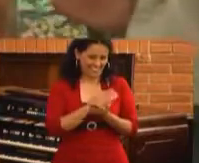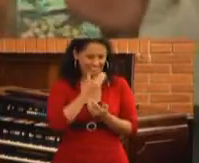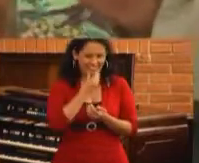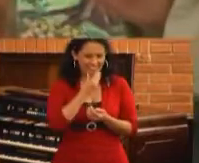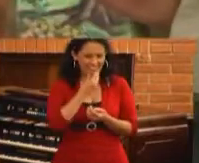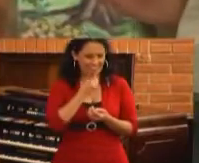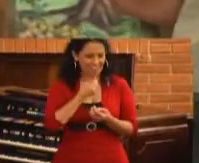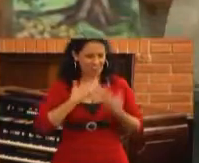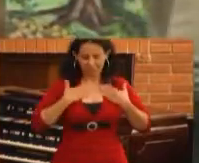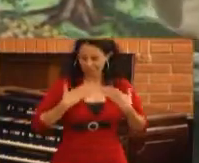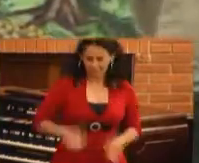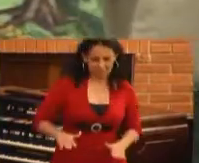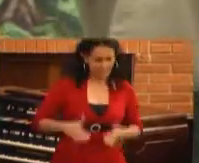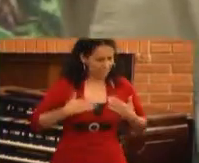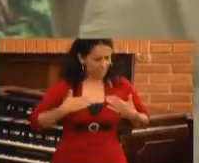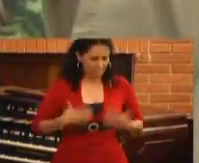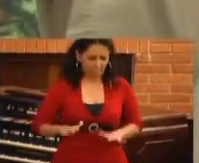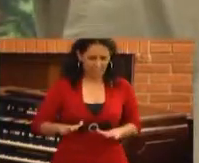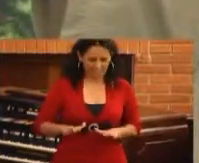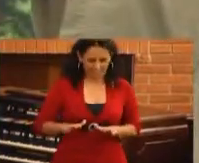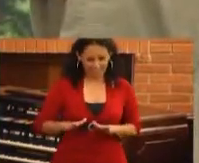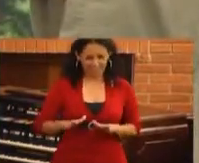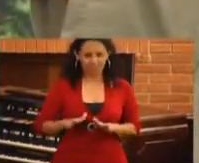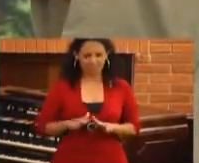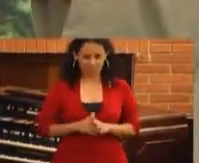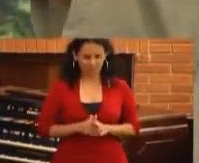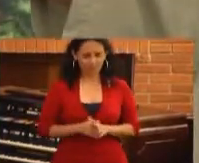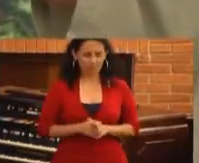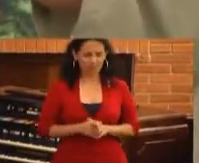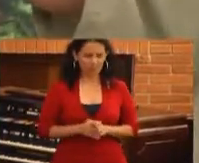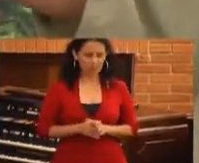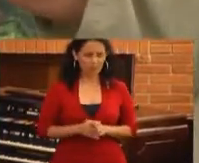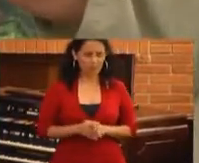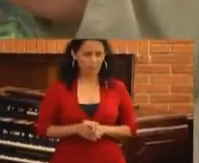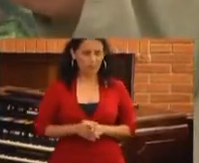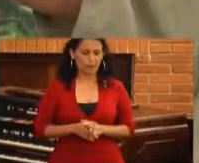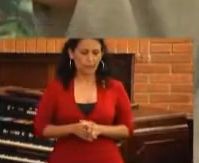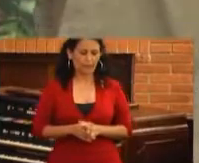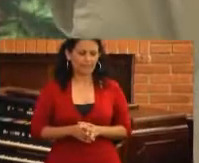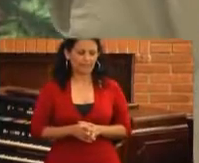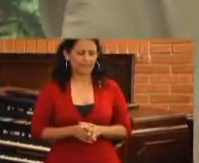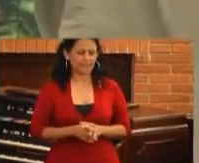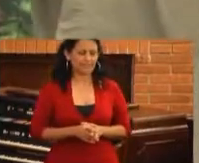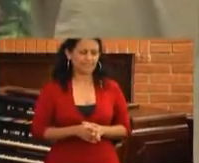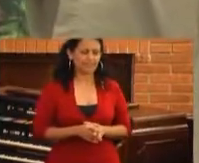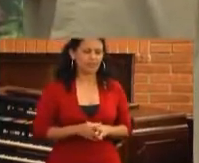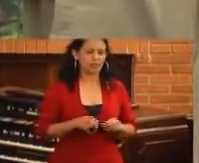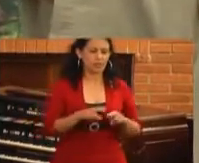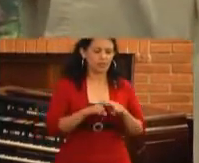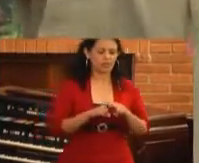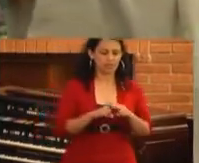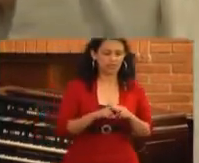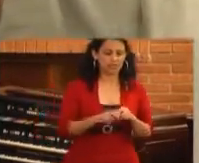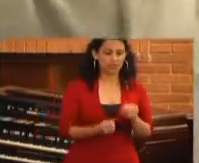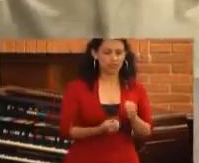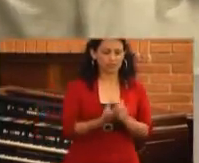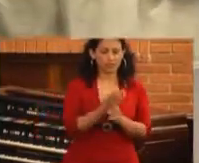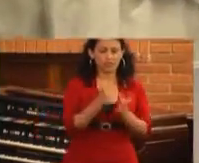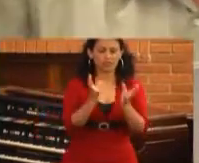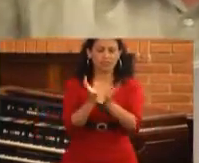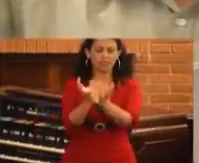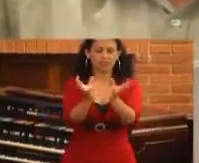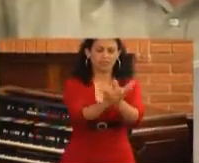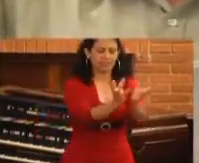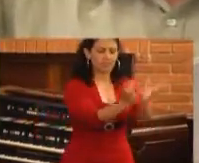turma do ilírico, do grupo dos arianos, dos